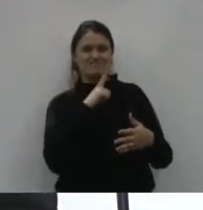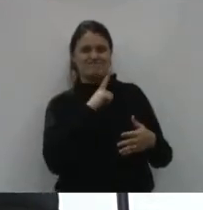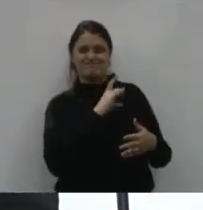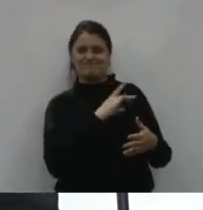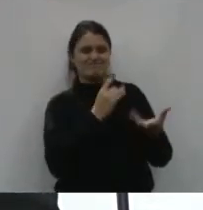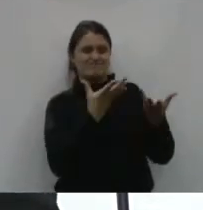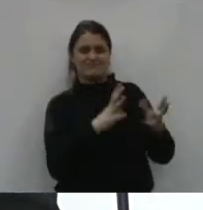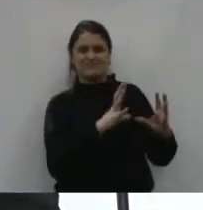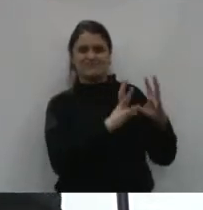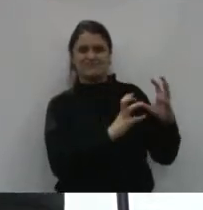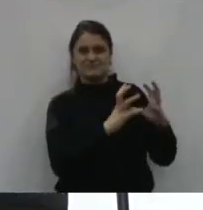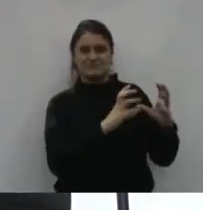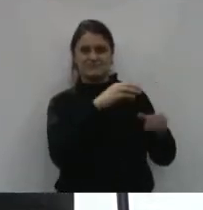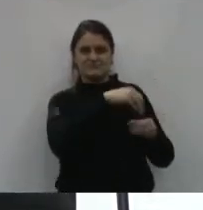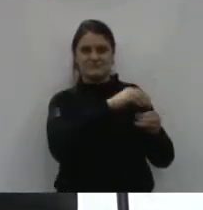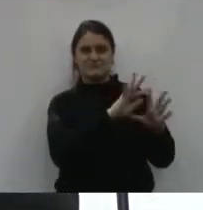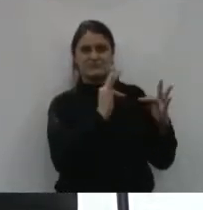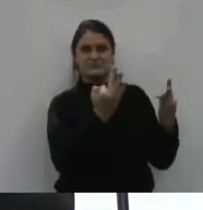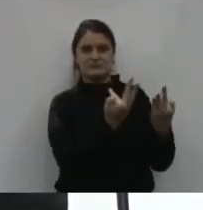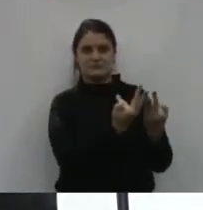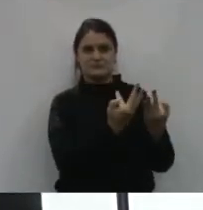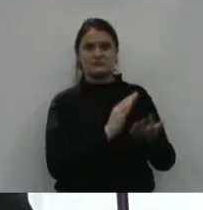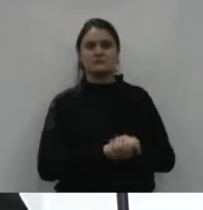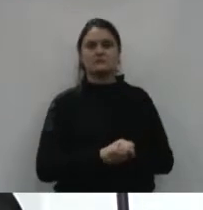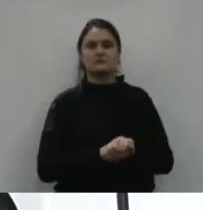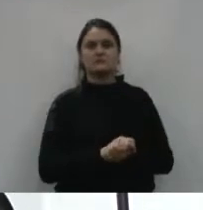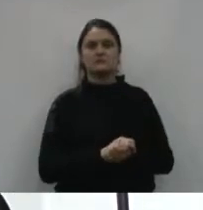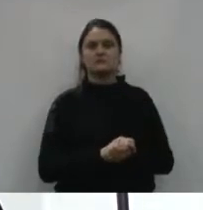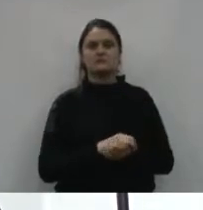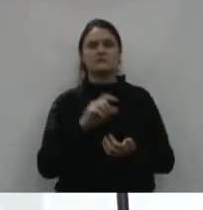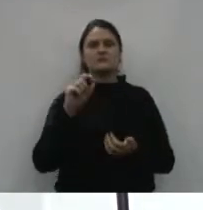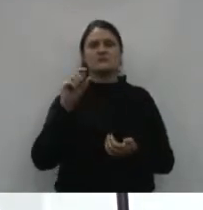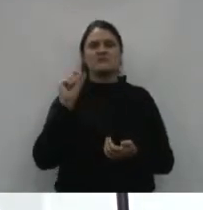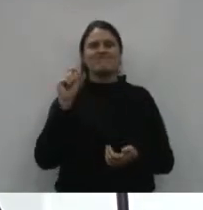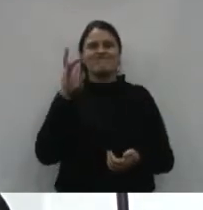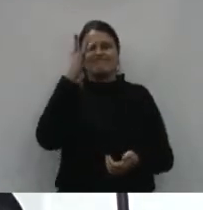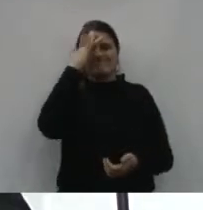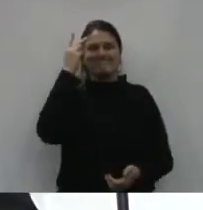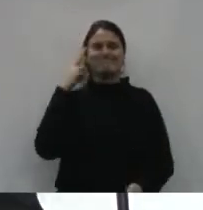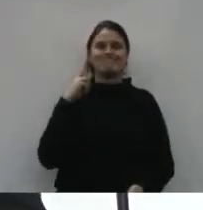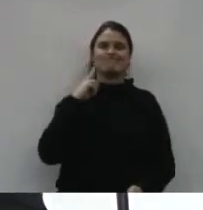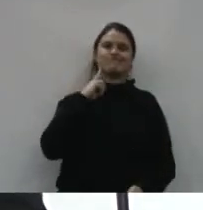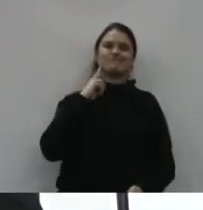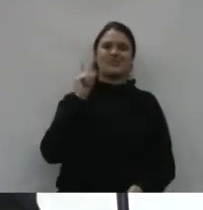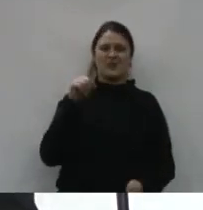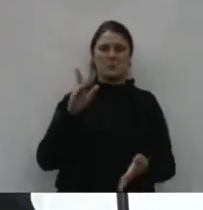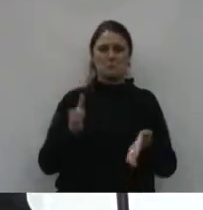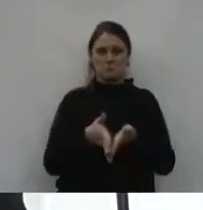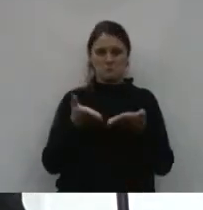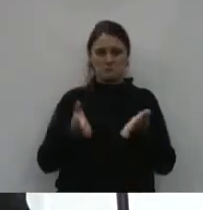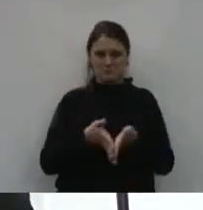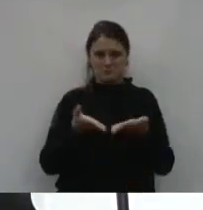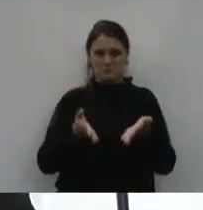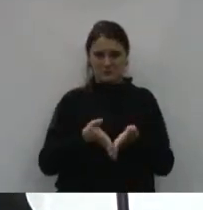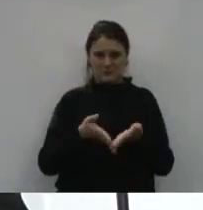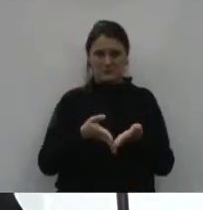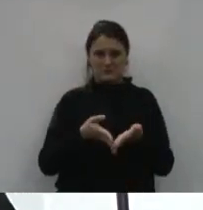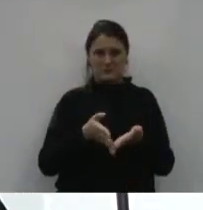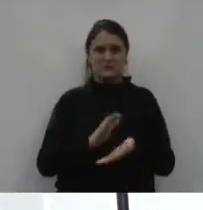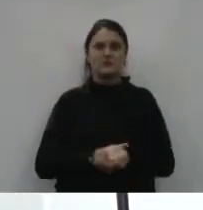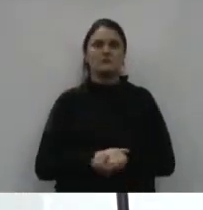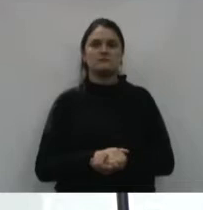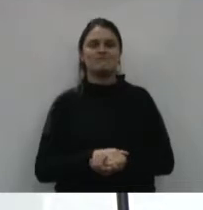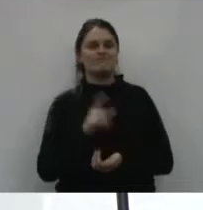discórdia funda corja familiar às vítimas do abuso sexual sobre ondas de famílias de nível sócio econômico